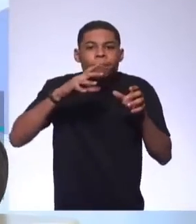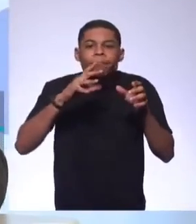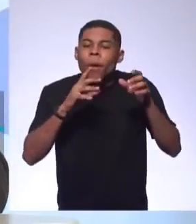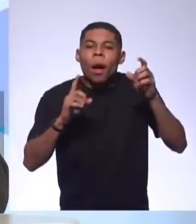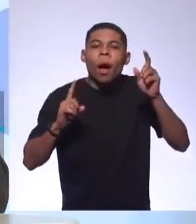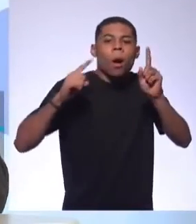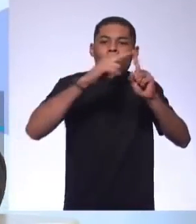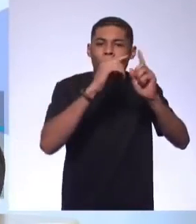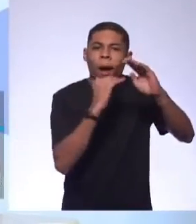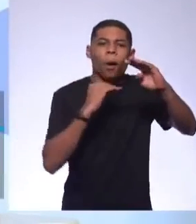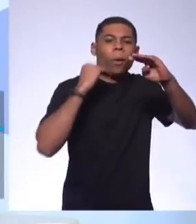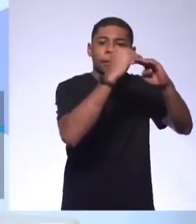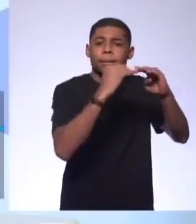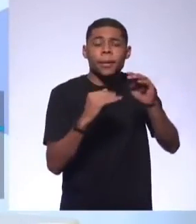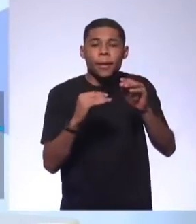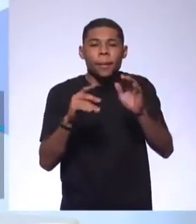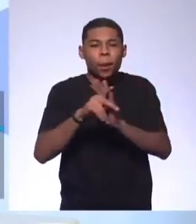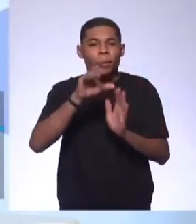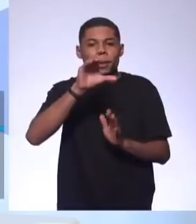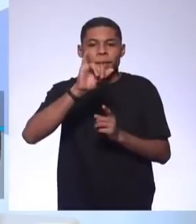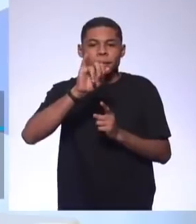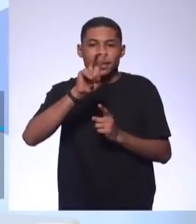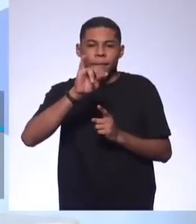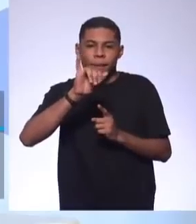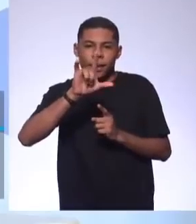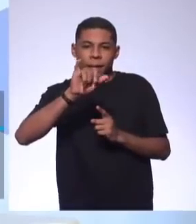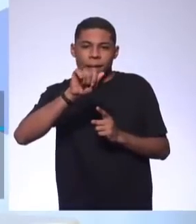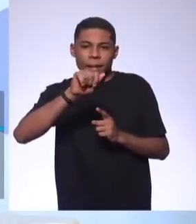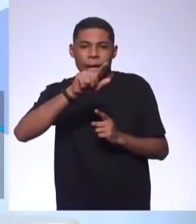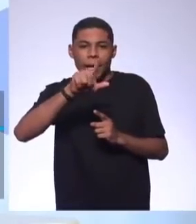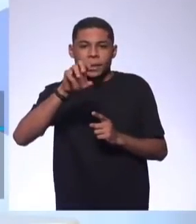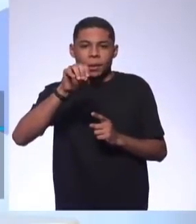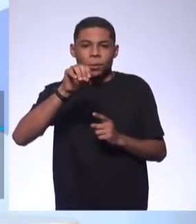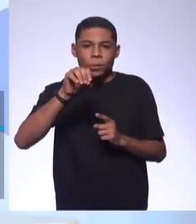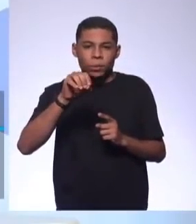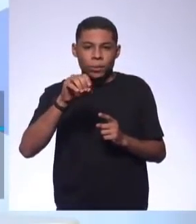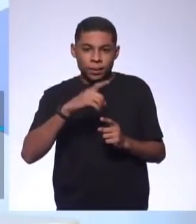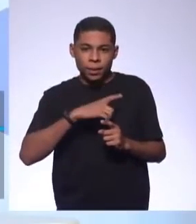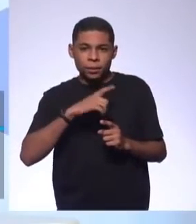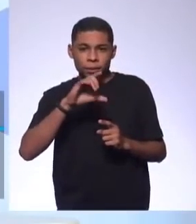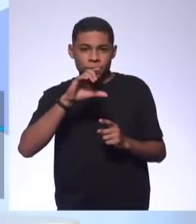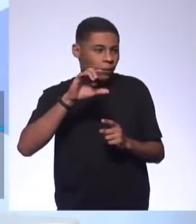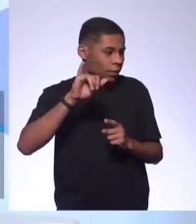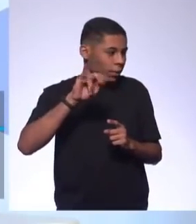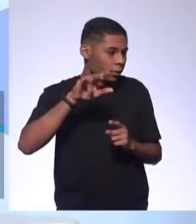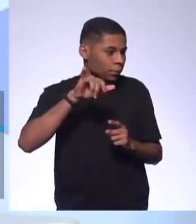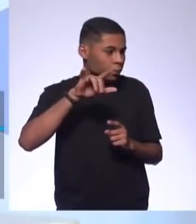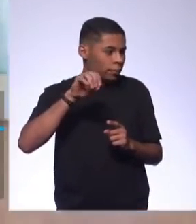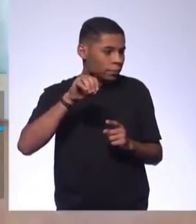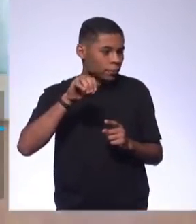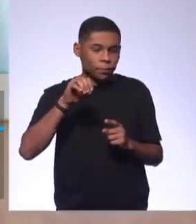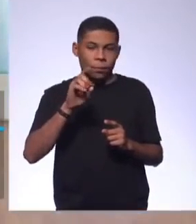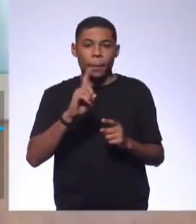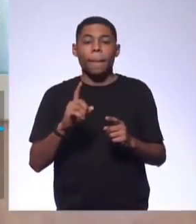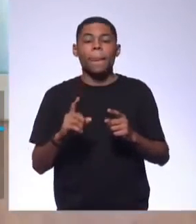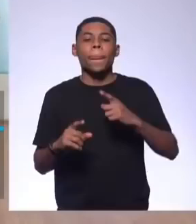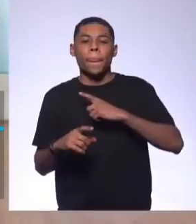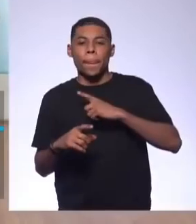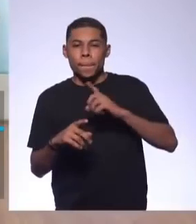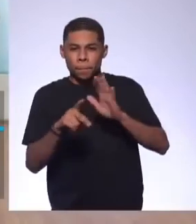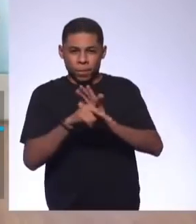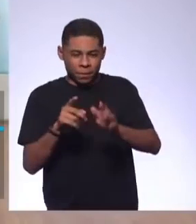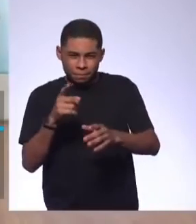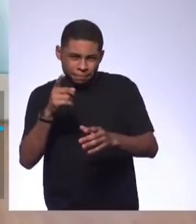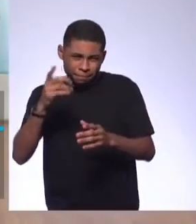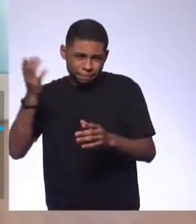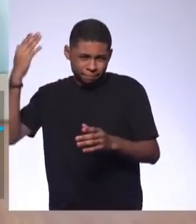a civilização. E essa onda da questão do embranquecimento, né, da ideia do